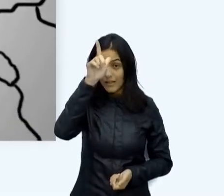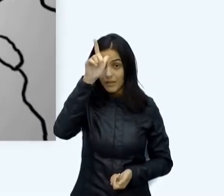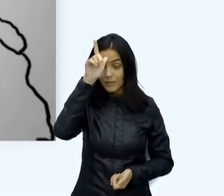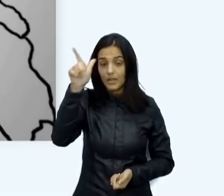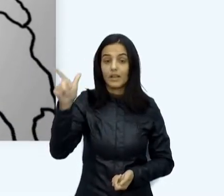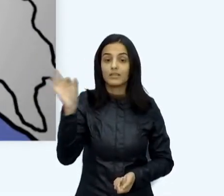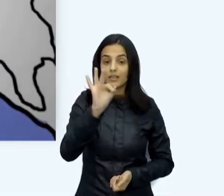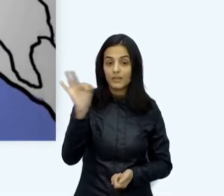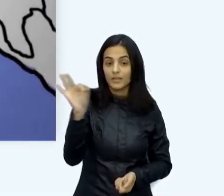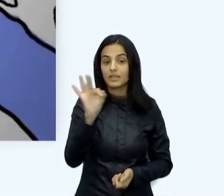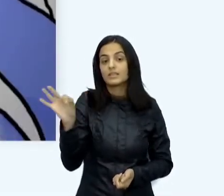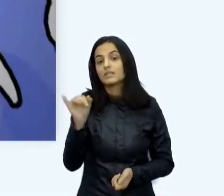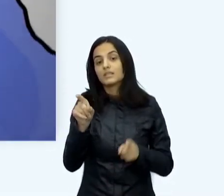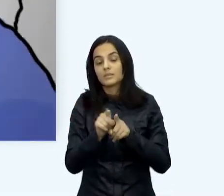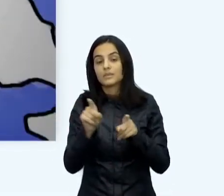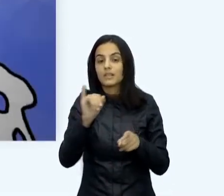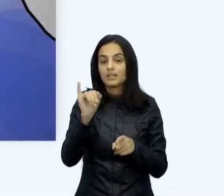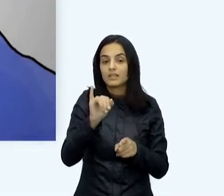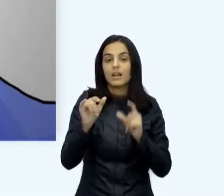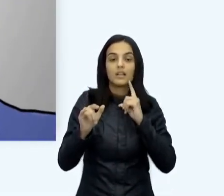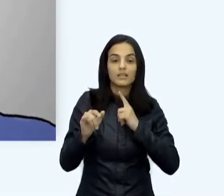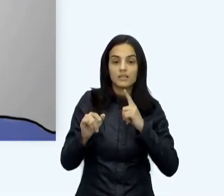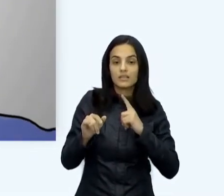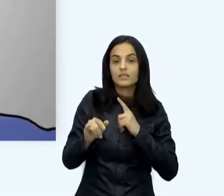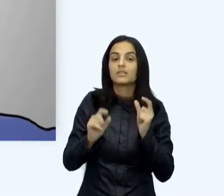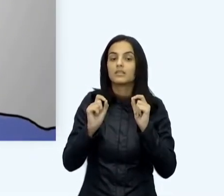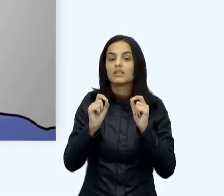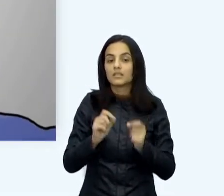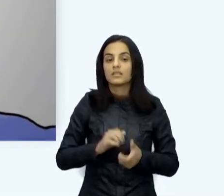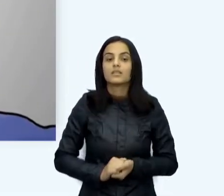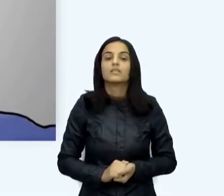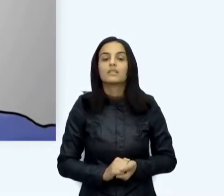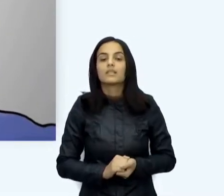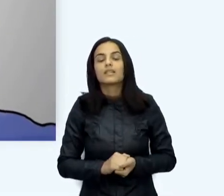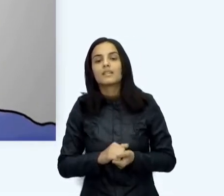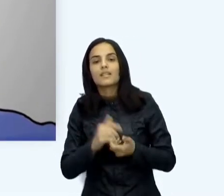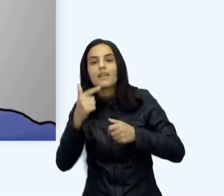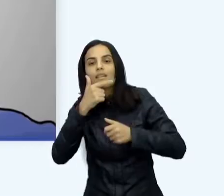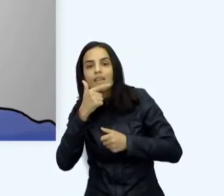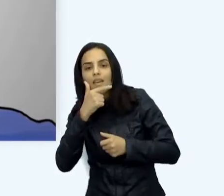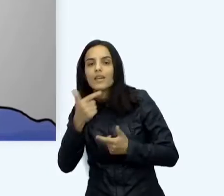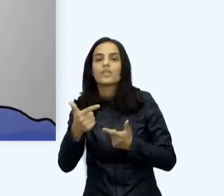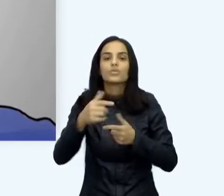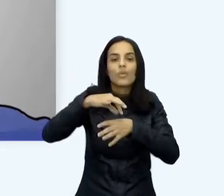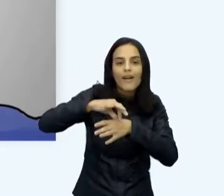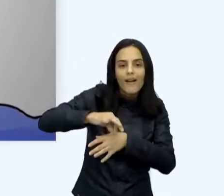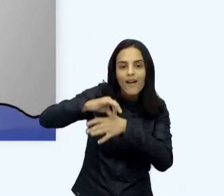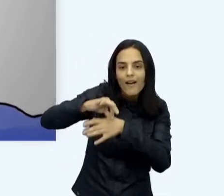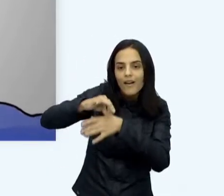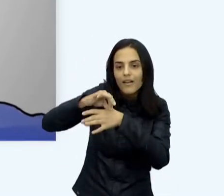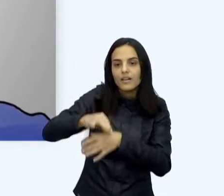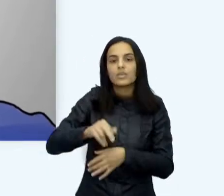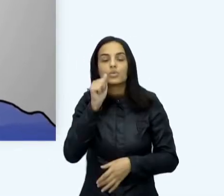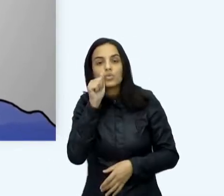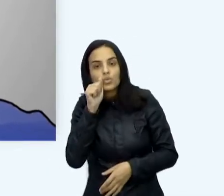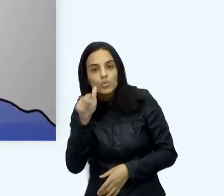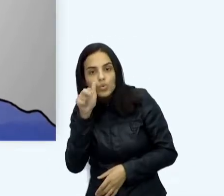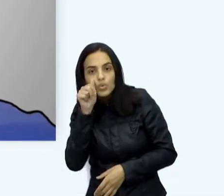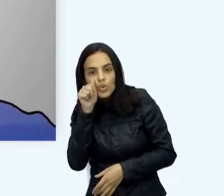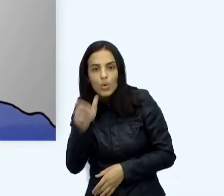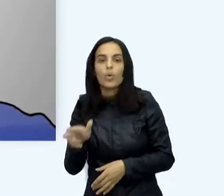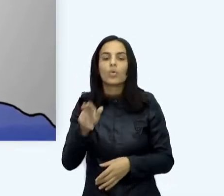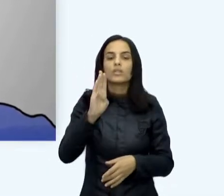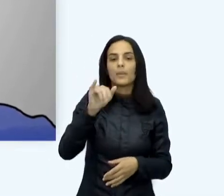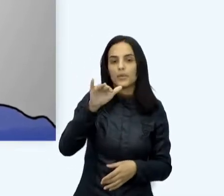na França e na Itália, produtos como vinhos, queijos, carnes e sucos de reservas da biosfera